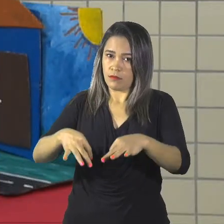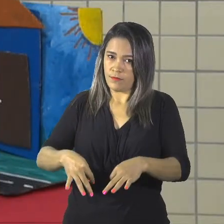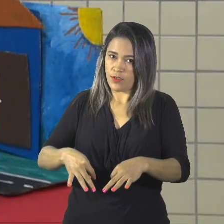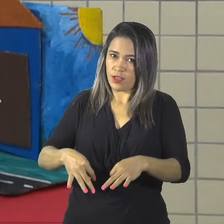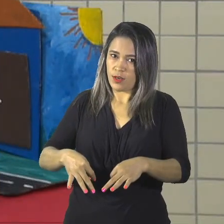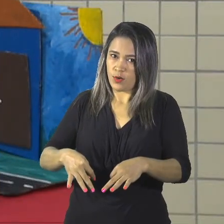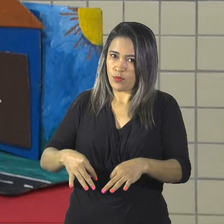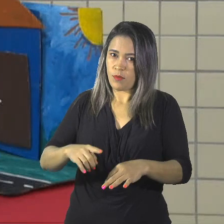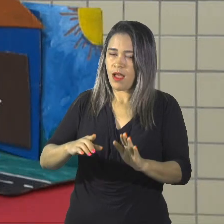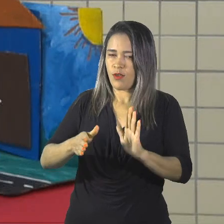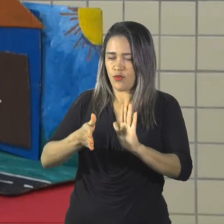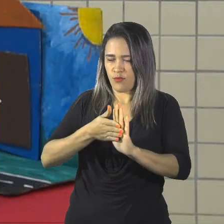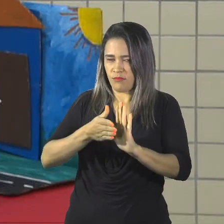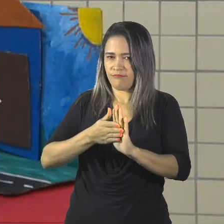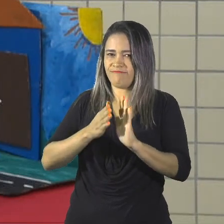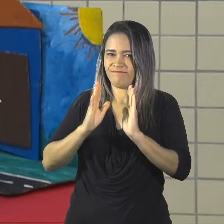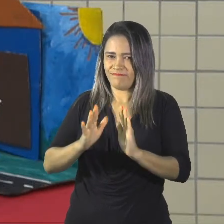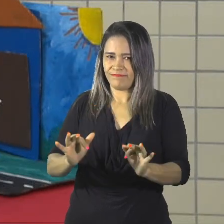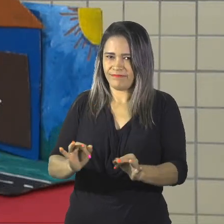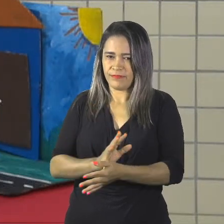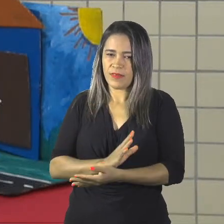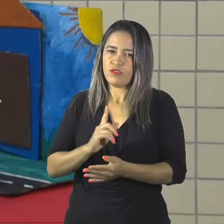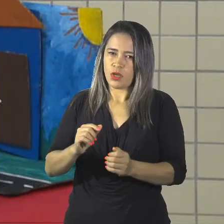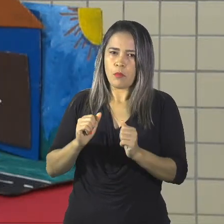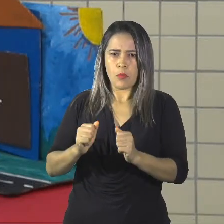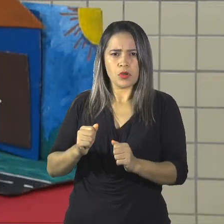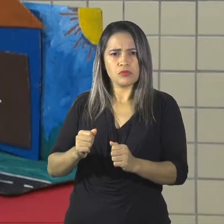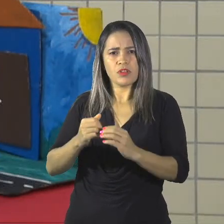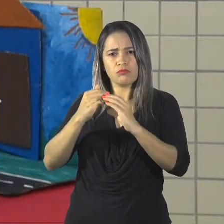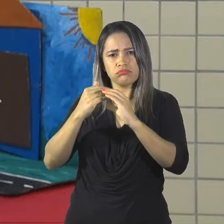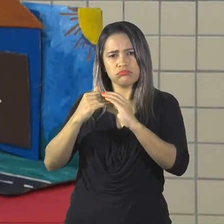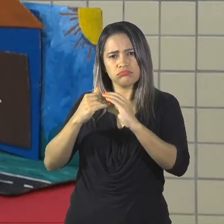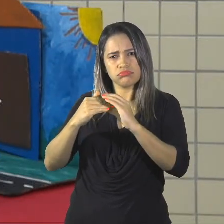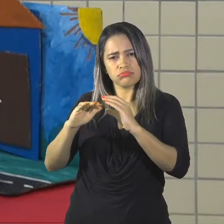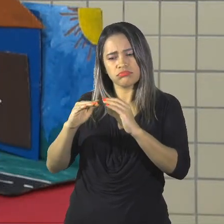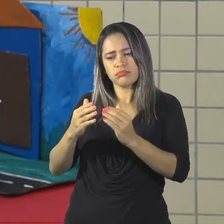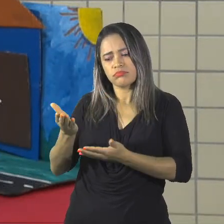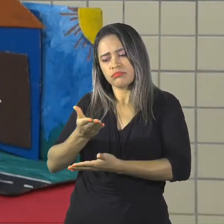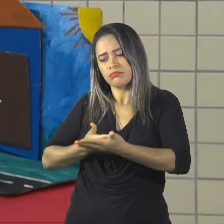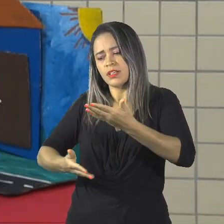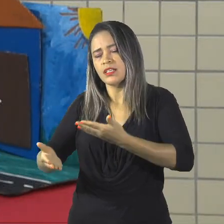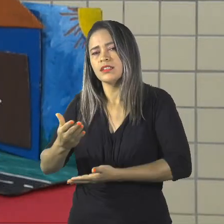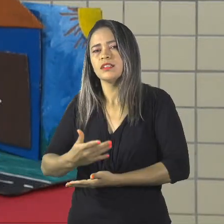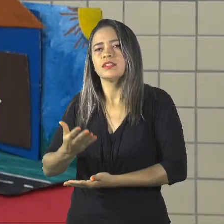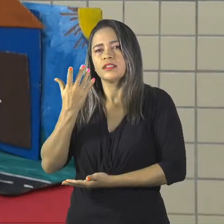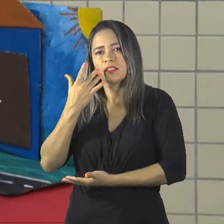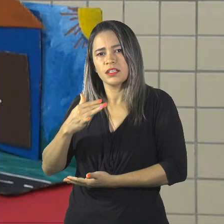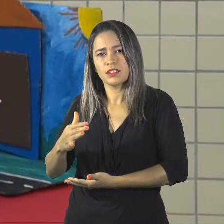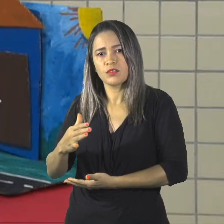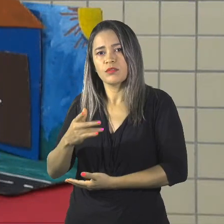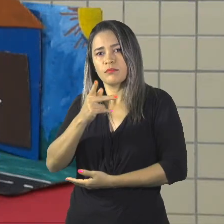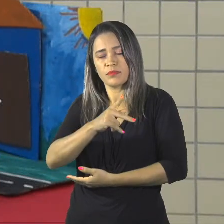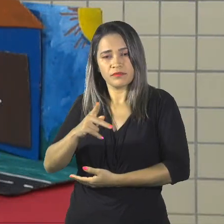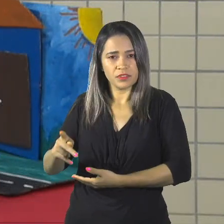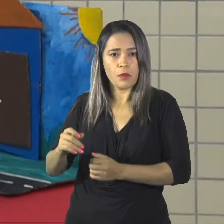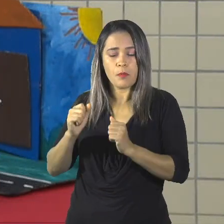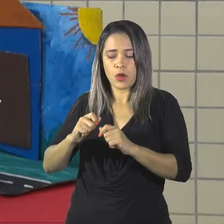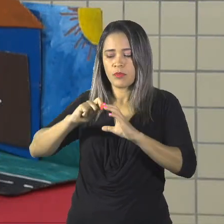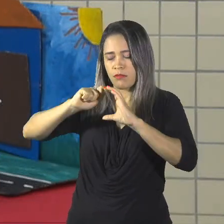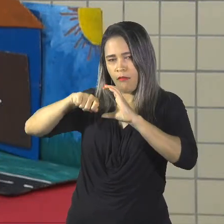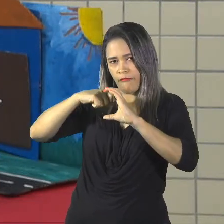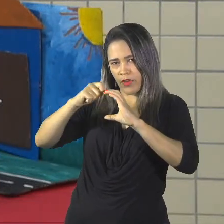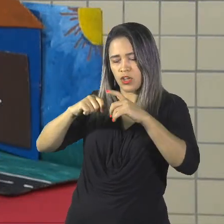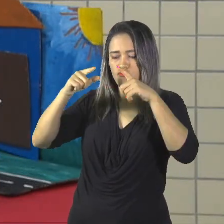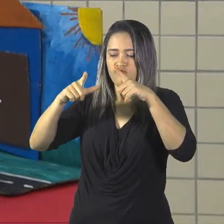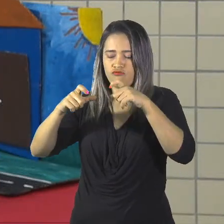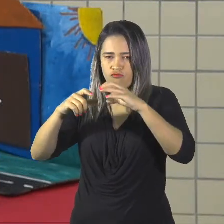uma proposta e você também poderá estar compartilhando essas experiências com sua criança com a professora. Você pode mandar os vídeos, pode mandar